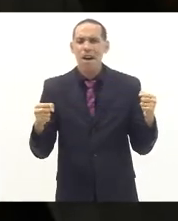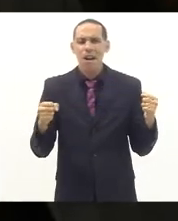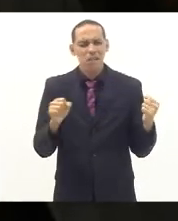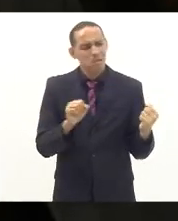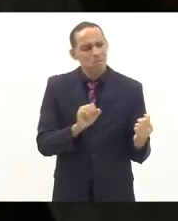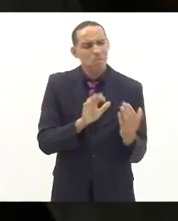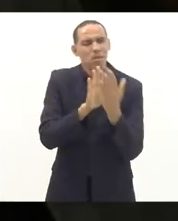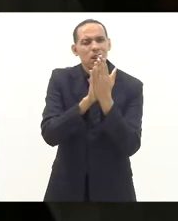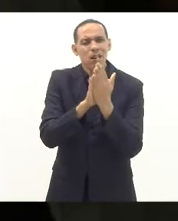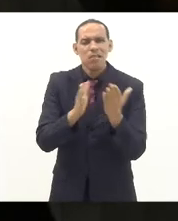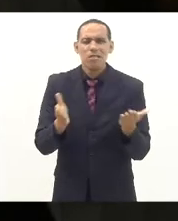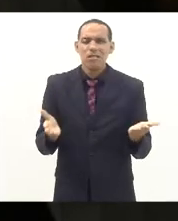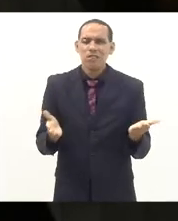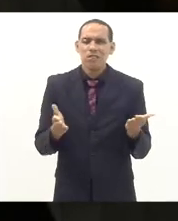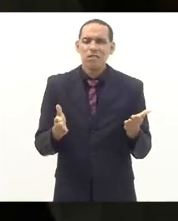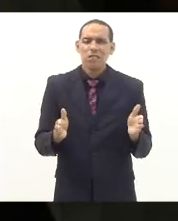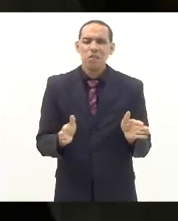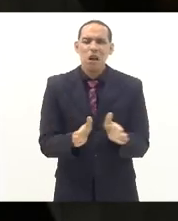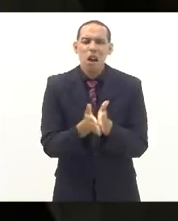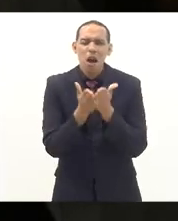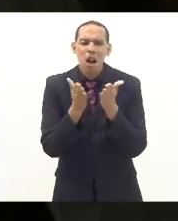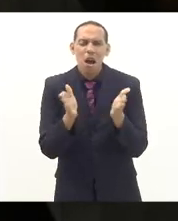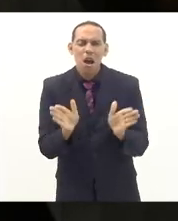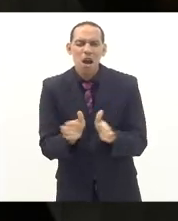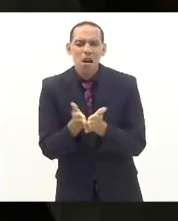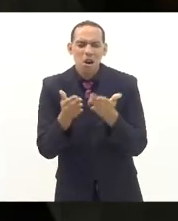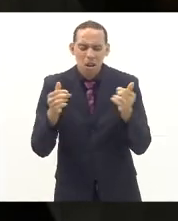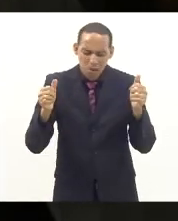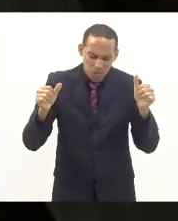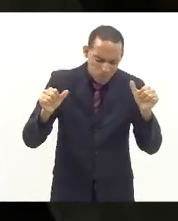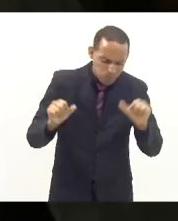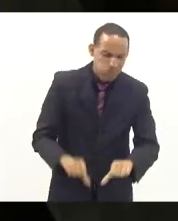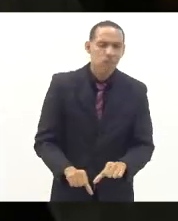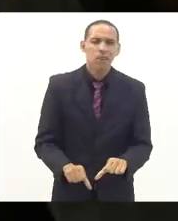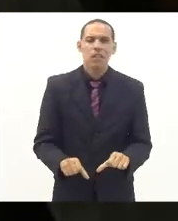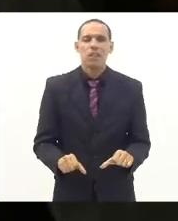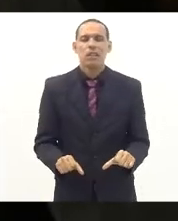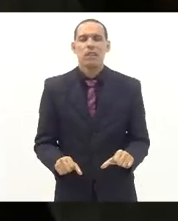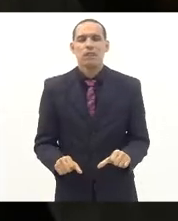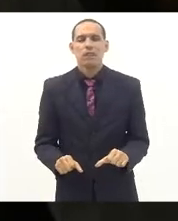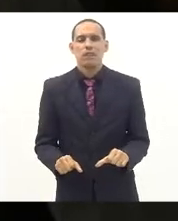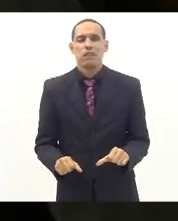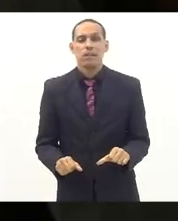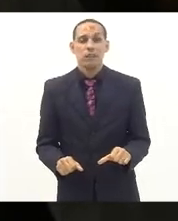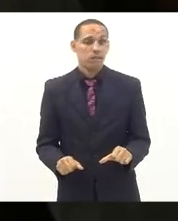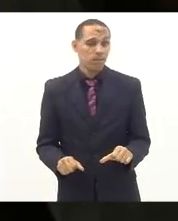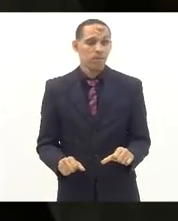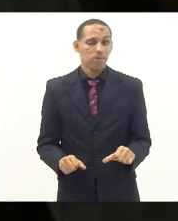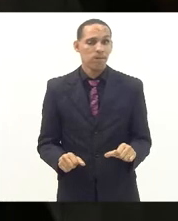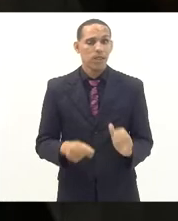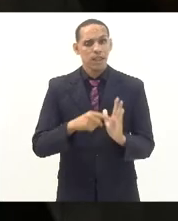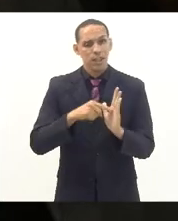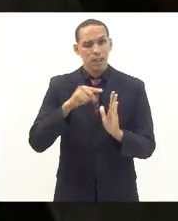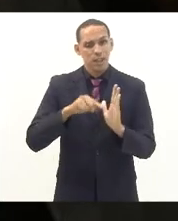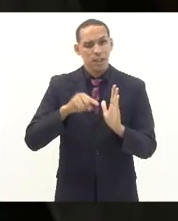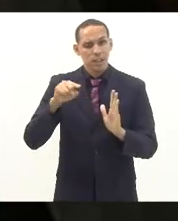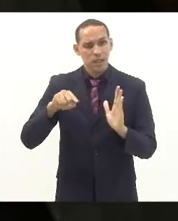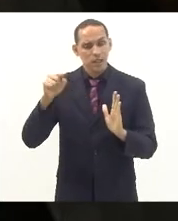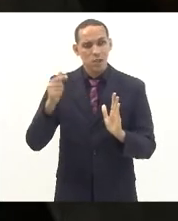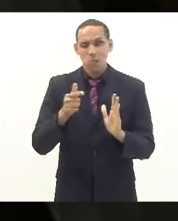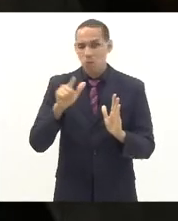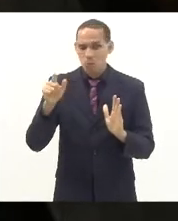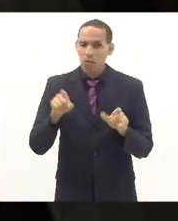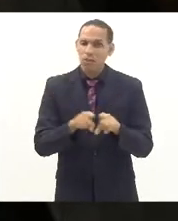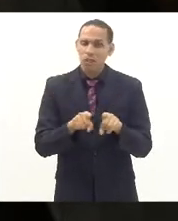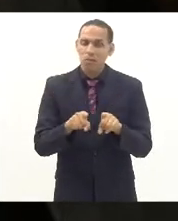enfrentamento à miséria e à extrema pobreza e entre outros indicadores nós podemos